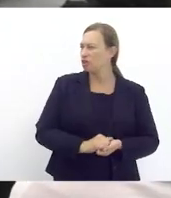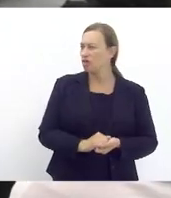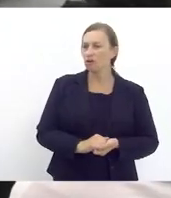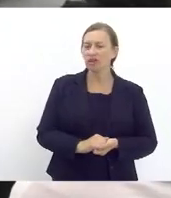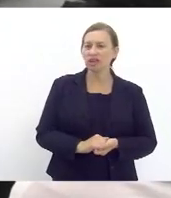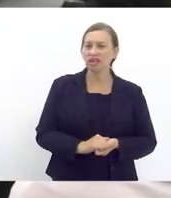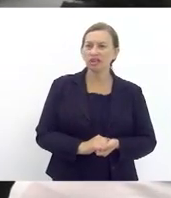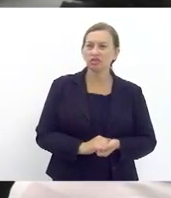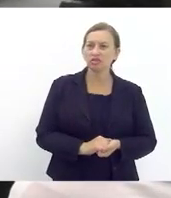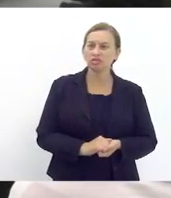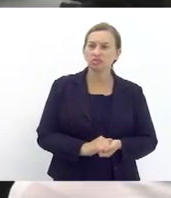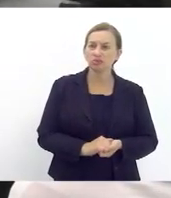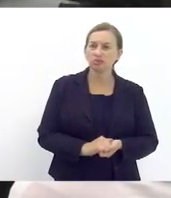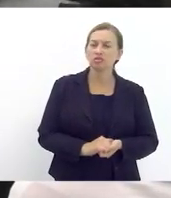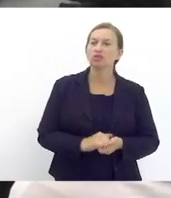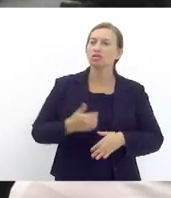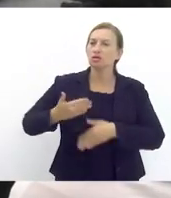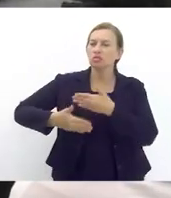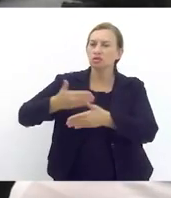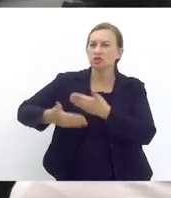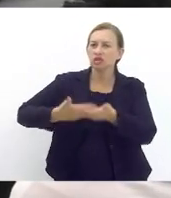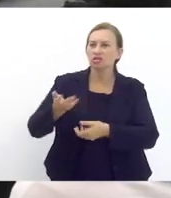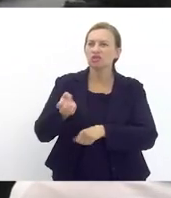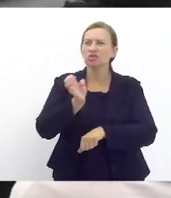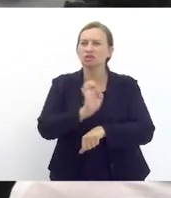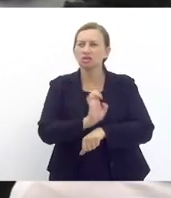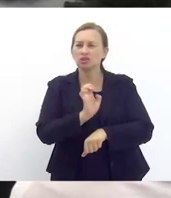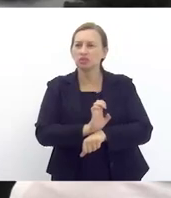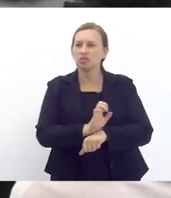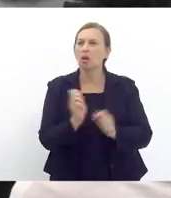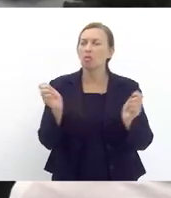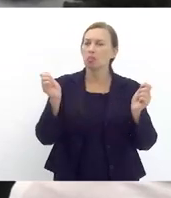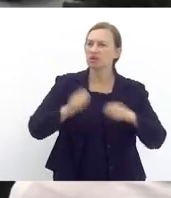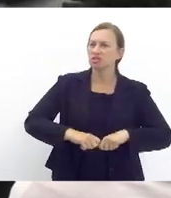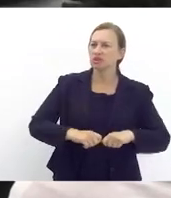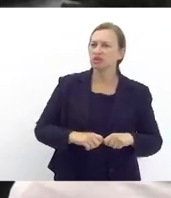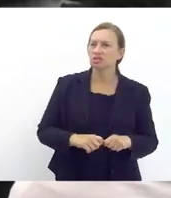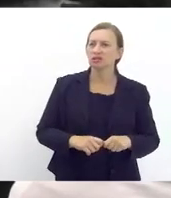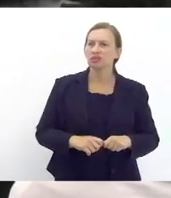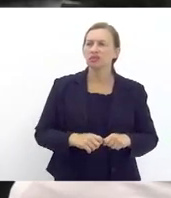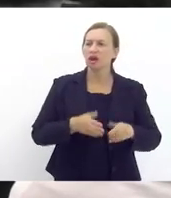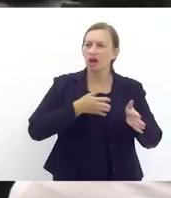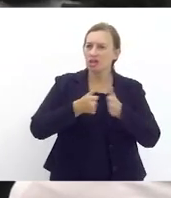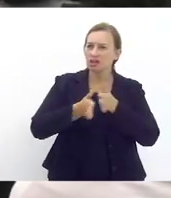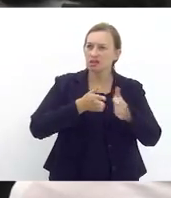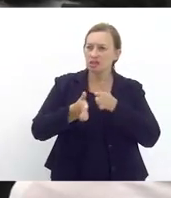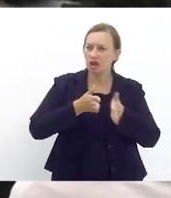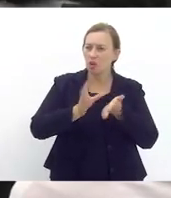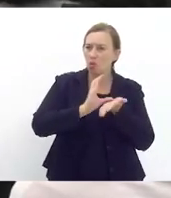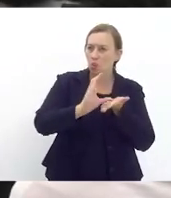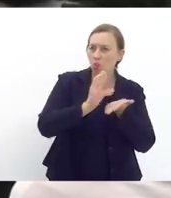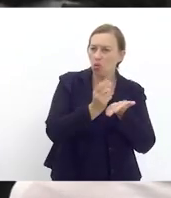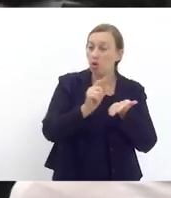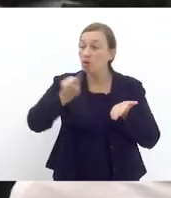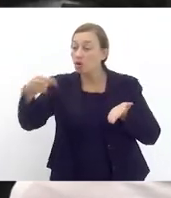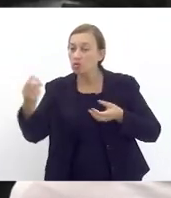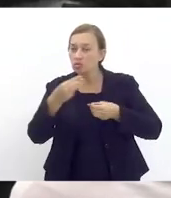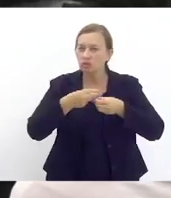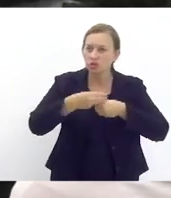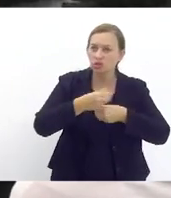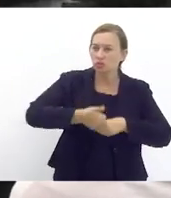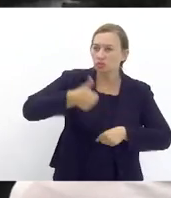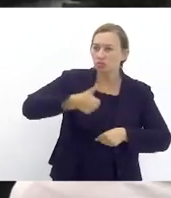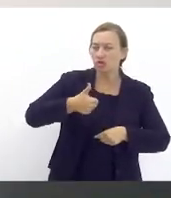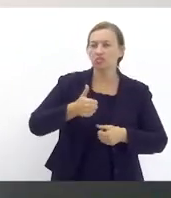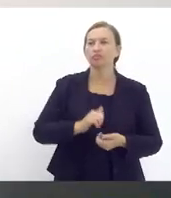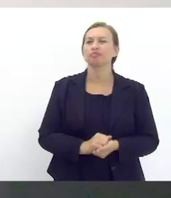para a distribuição do processo Estadual é possível acessar re para outros municípios essa primeira